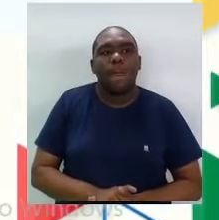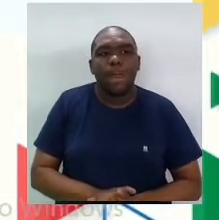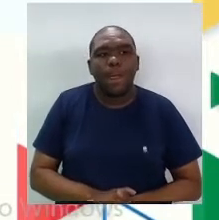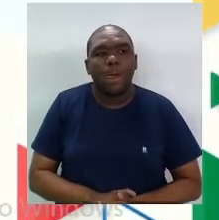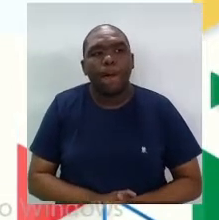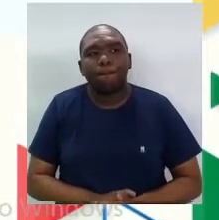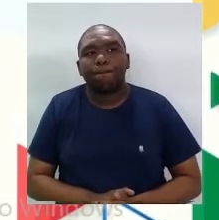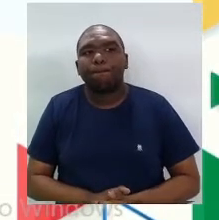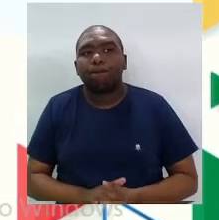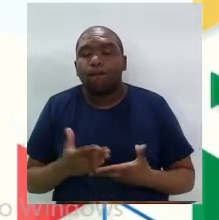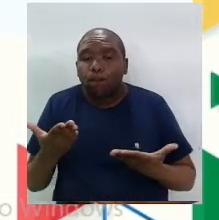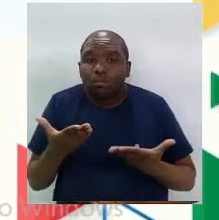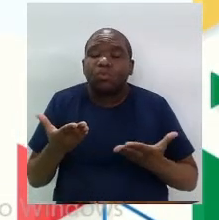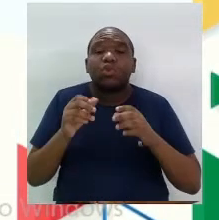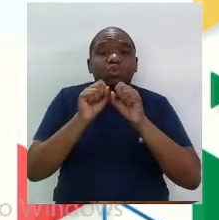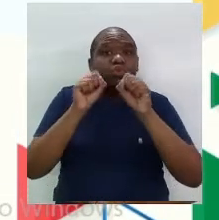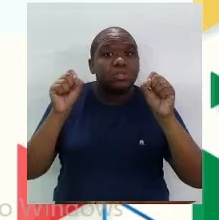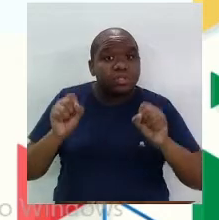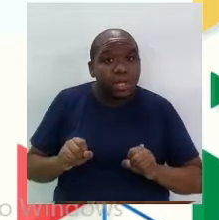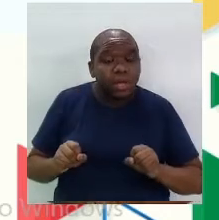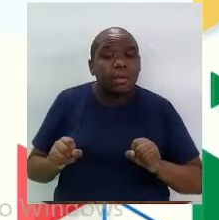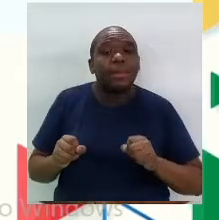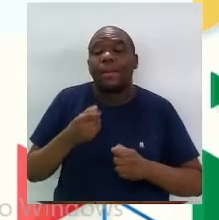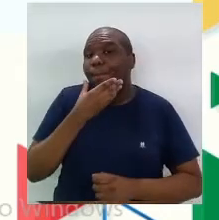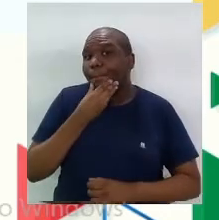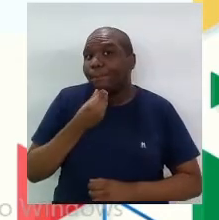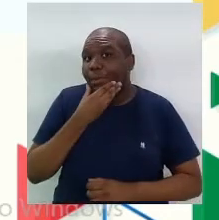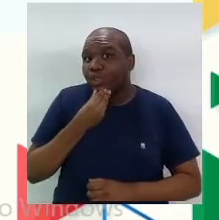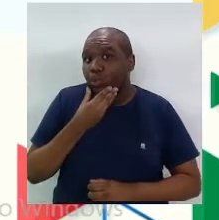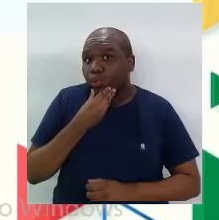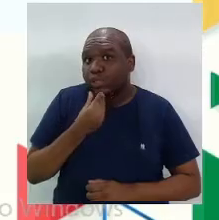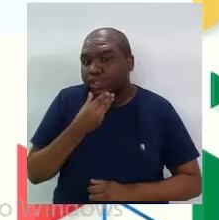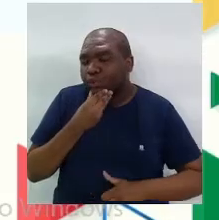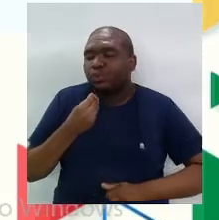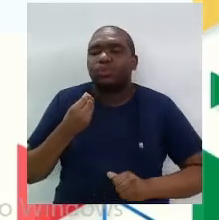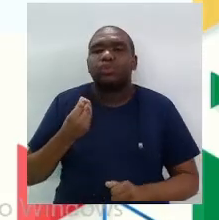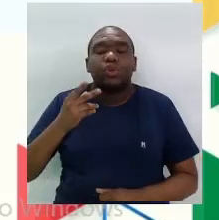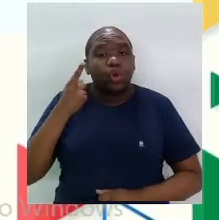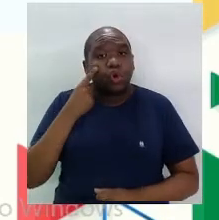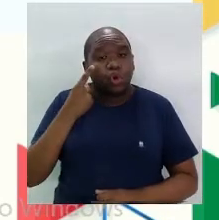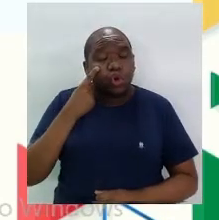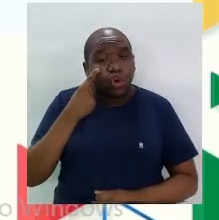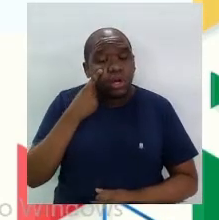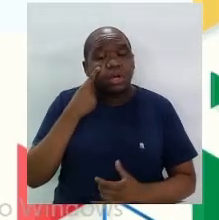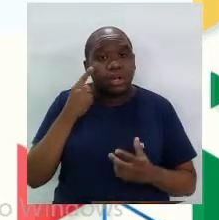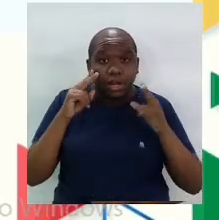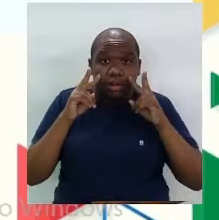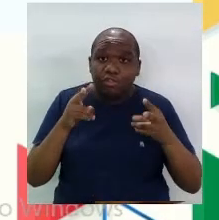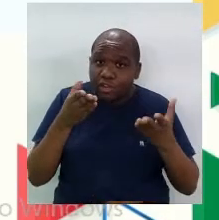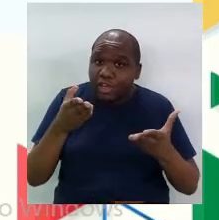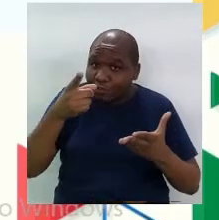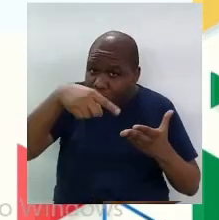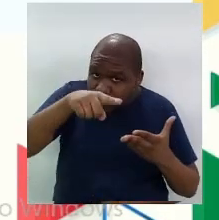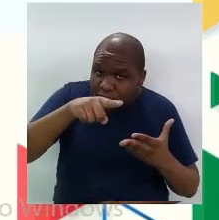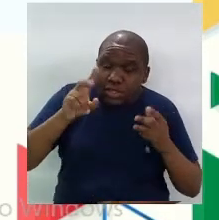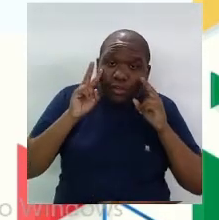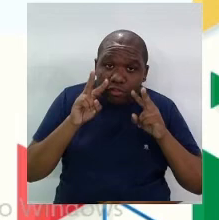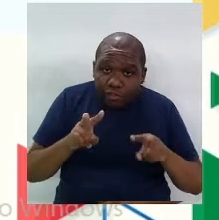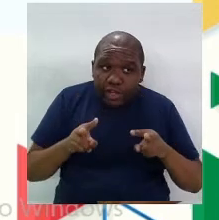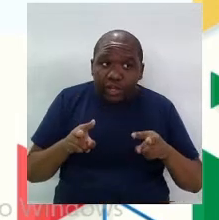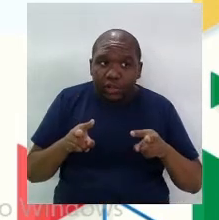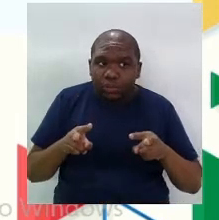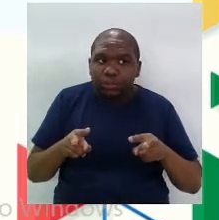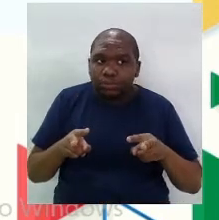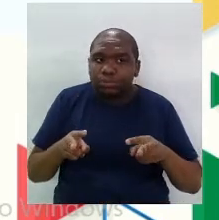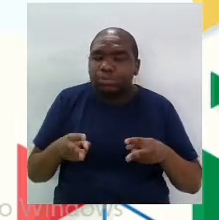gerada. Agora a gente vai para o sistema reprodutor masculino. Veja só a imagem